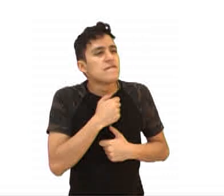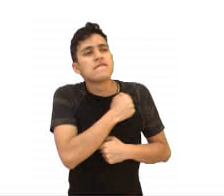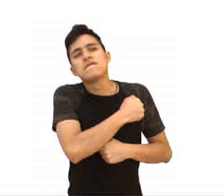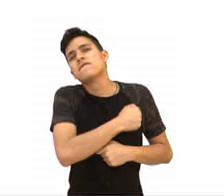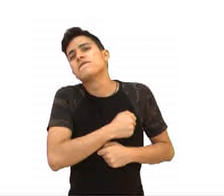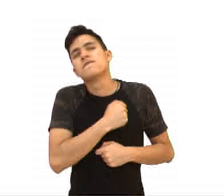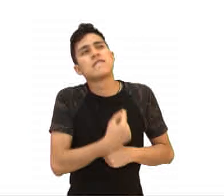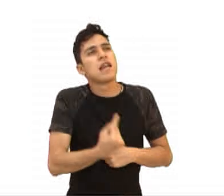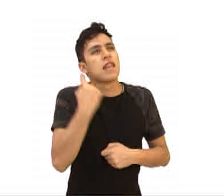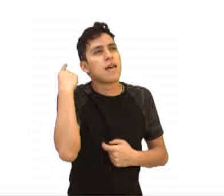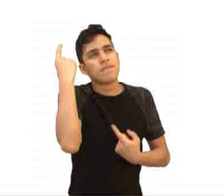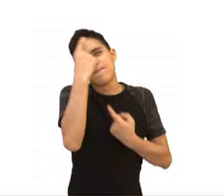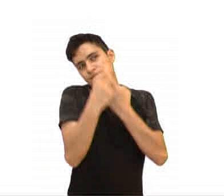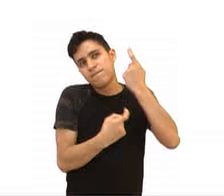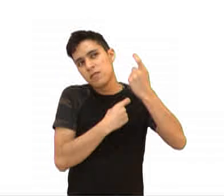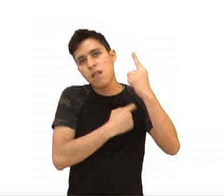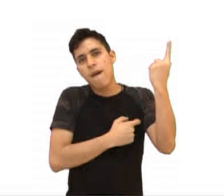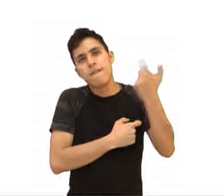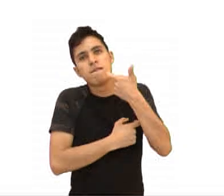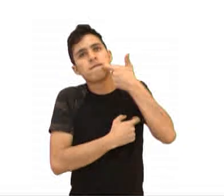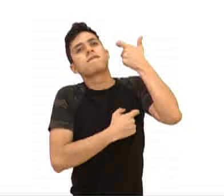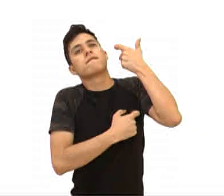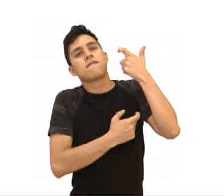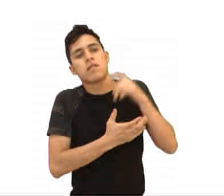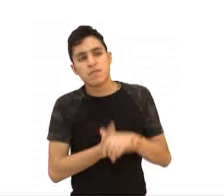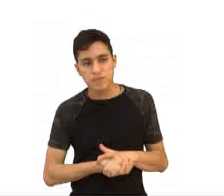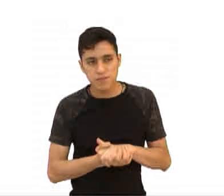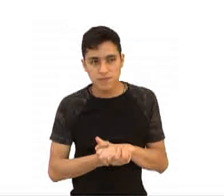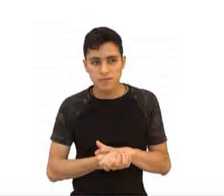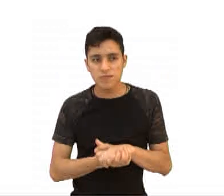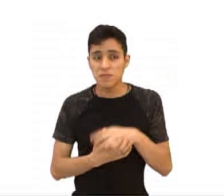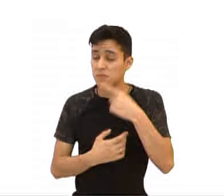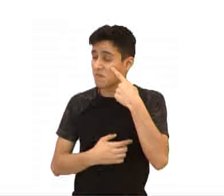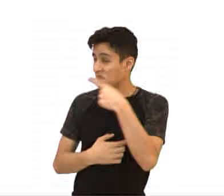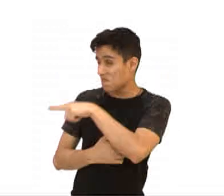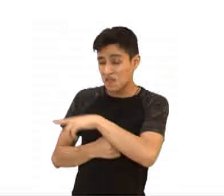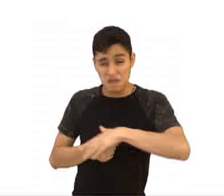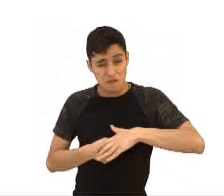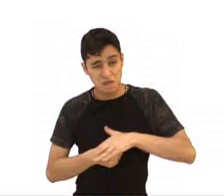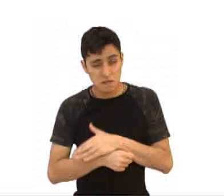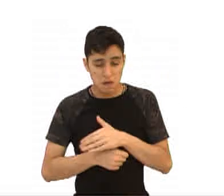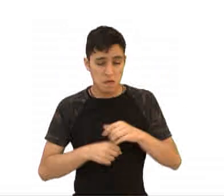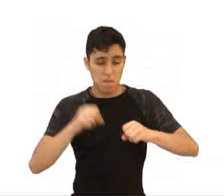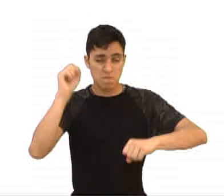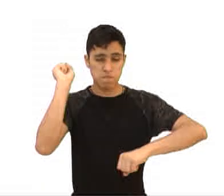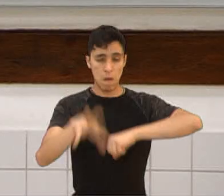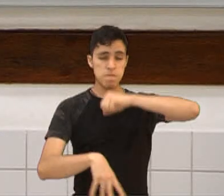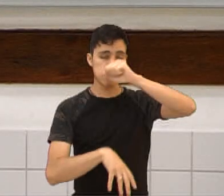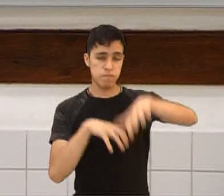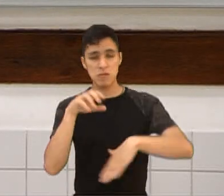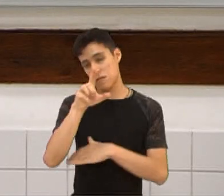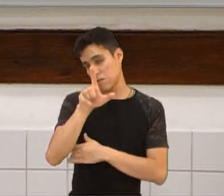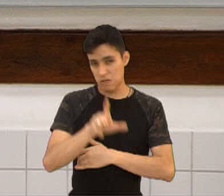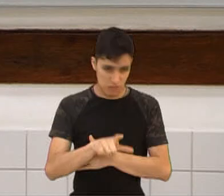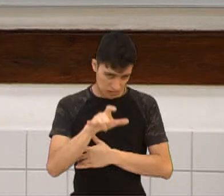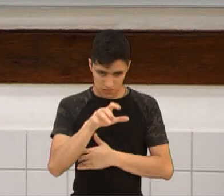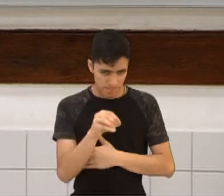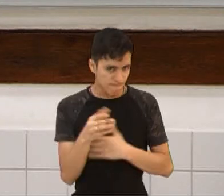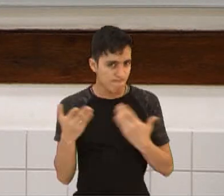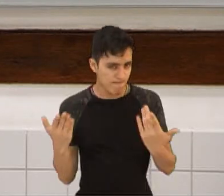era o anzol, né? E todo o fundo aqui, não sei se é um rio, se é um mar, todo cheio de lixo. Então a gente tem que aprender a cuidar